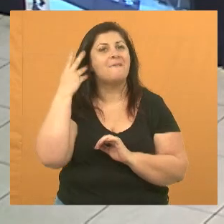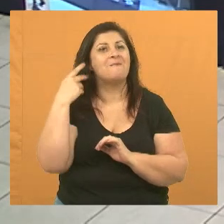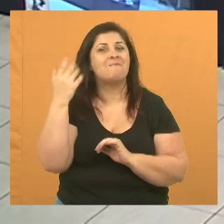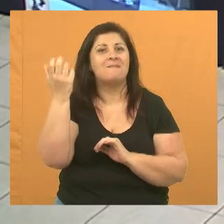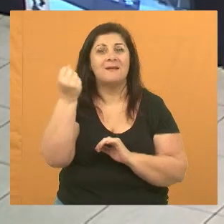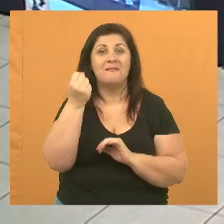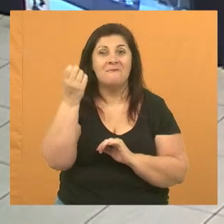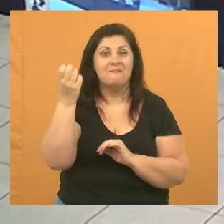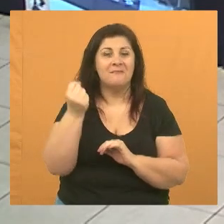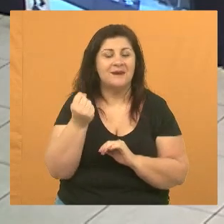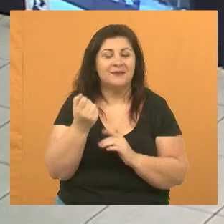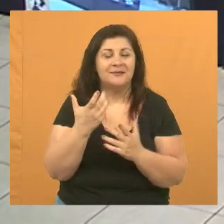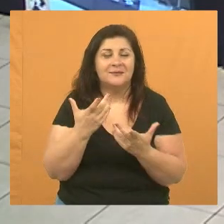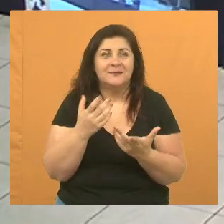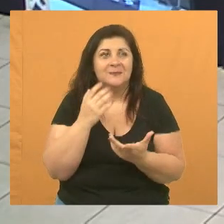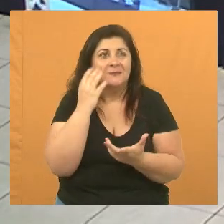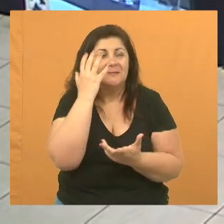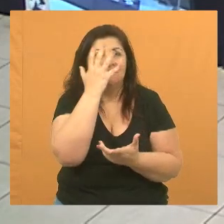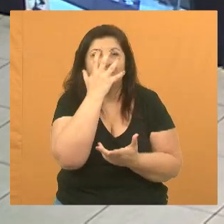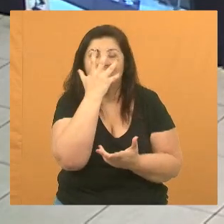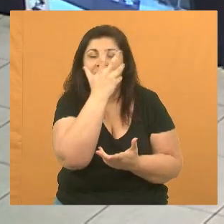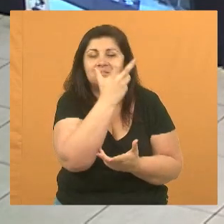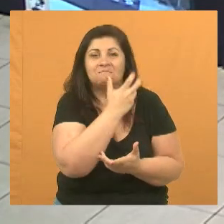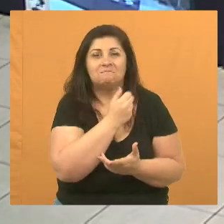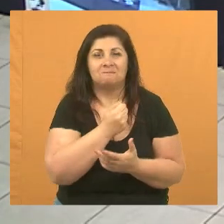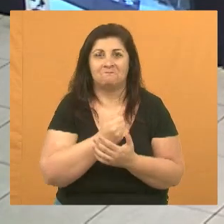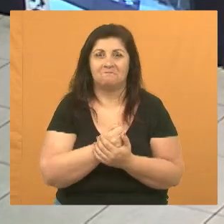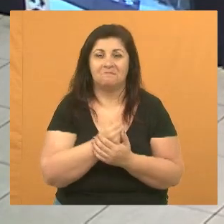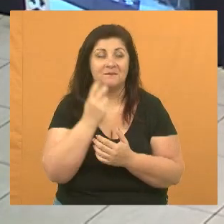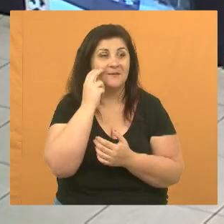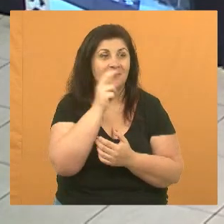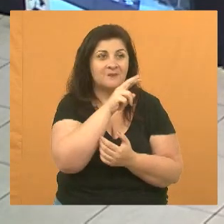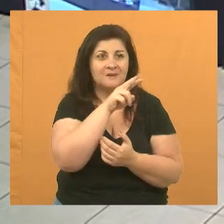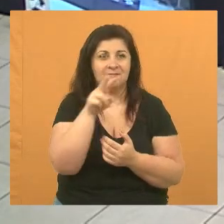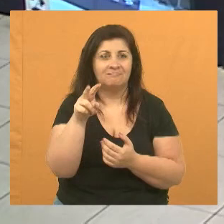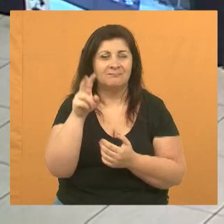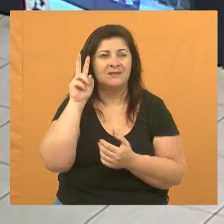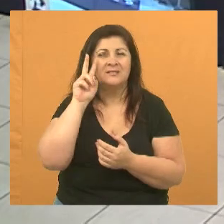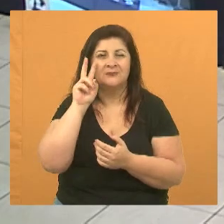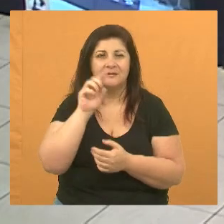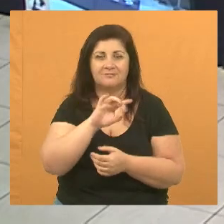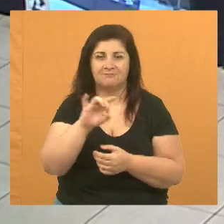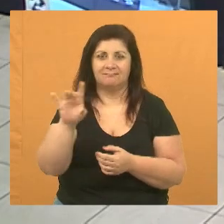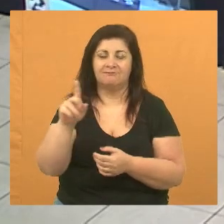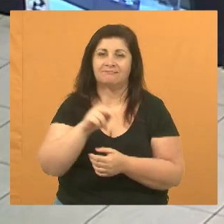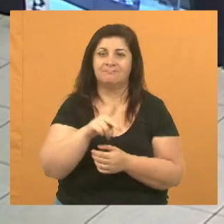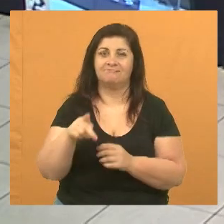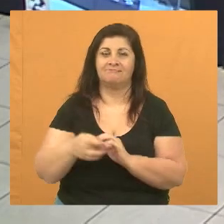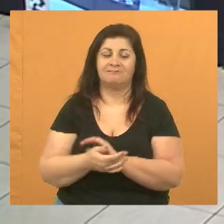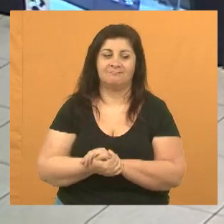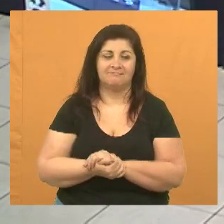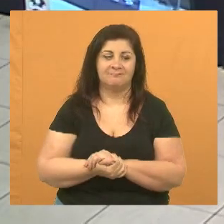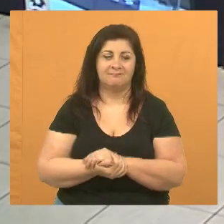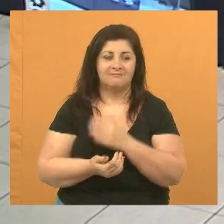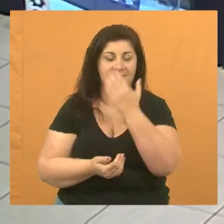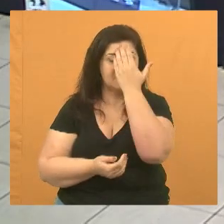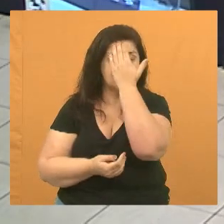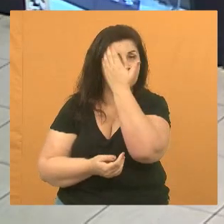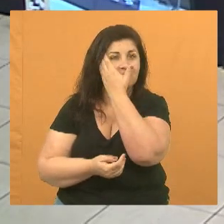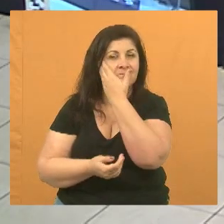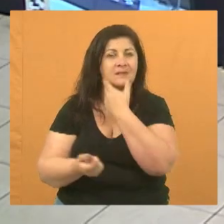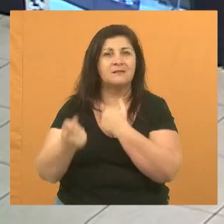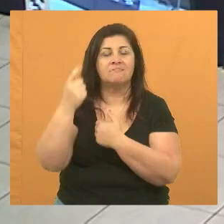que eu me encanto com isso, olhando para cada um deles, para a história de cada um deles, vem uma